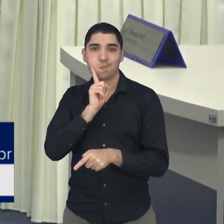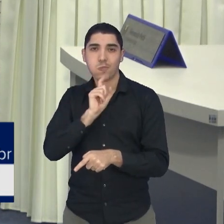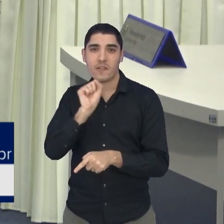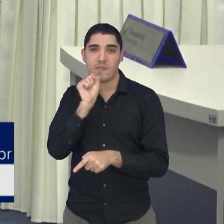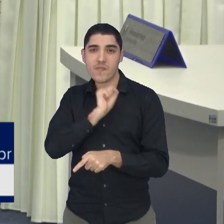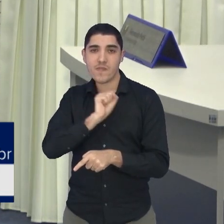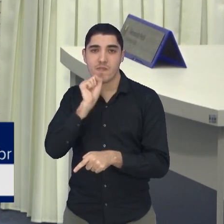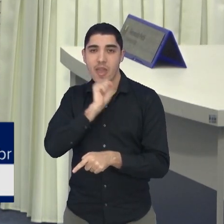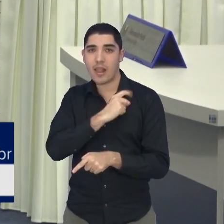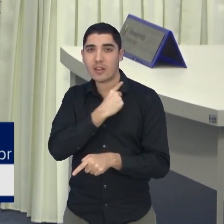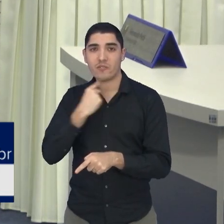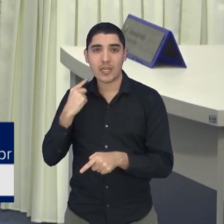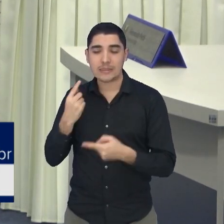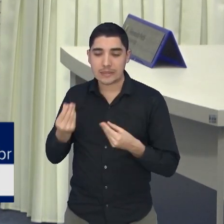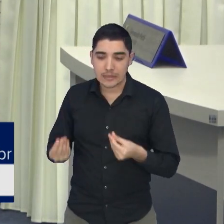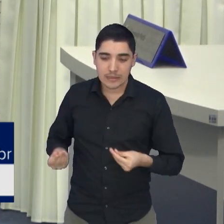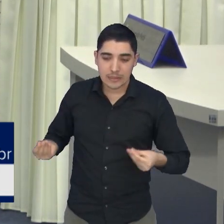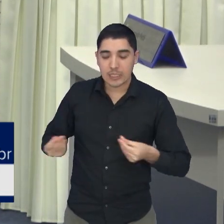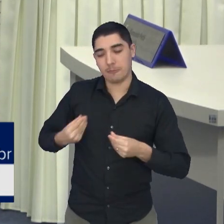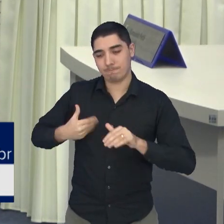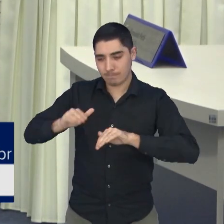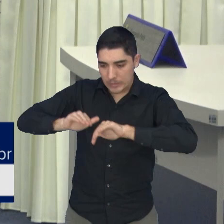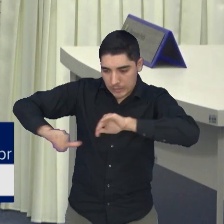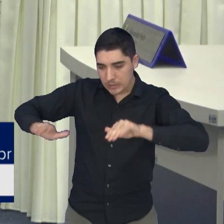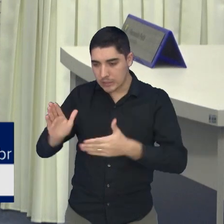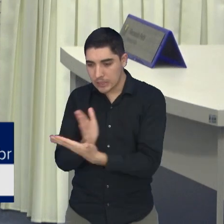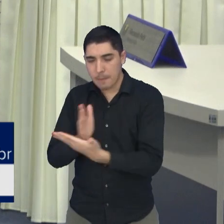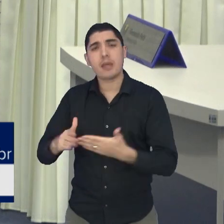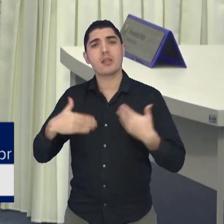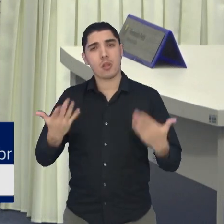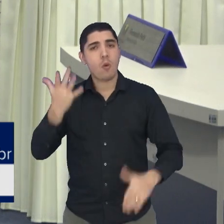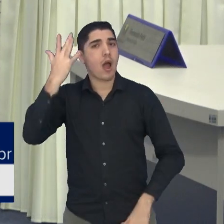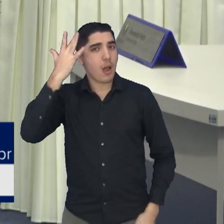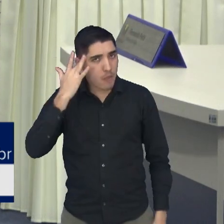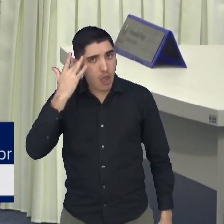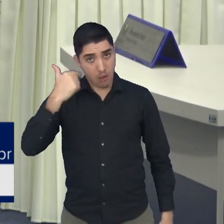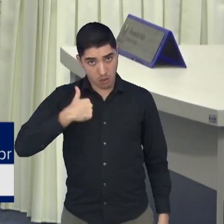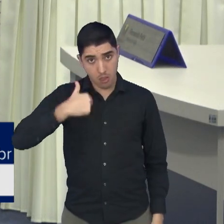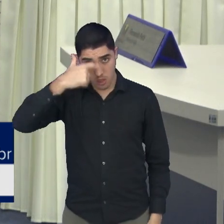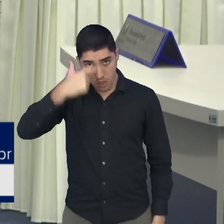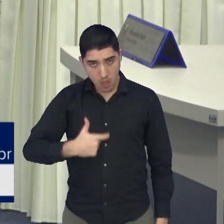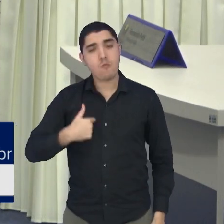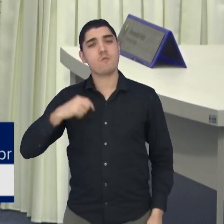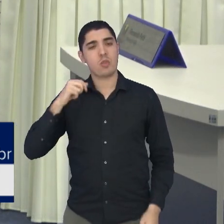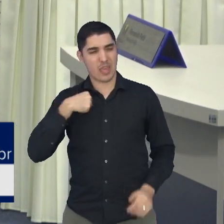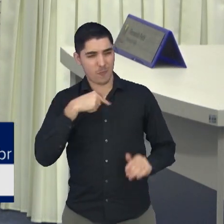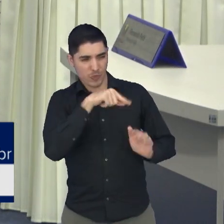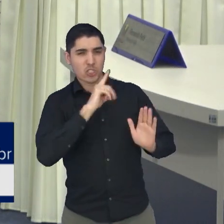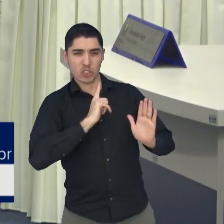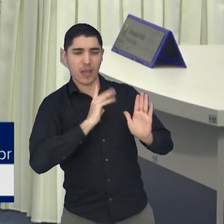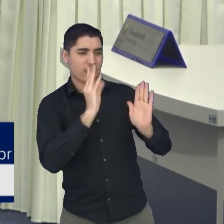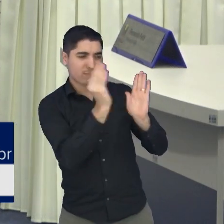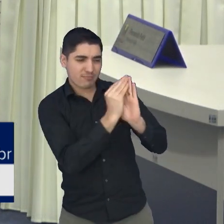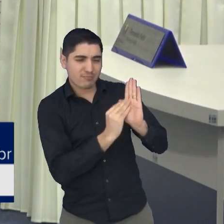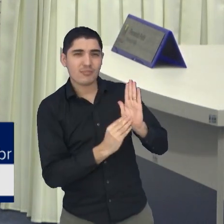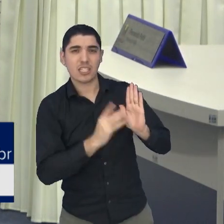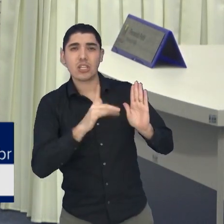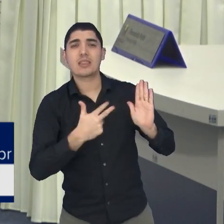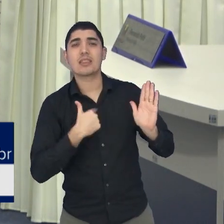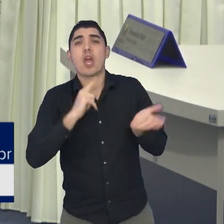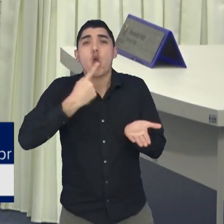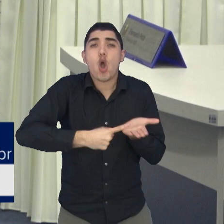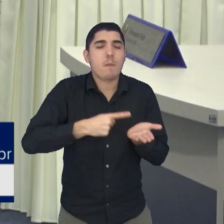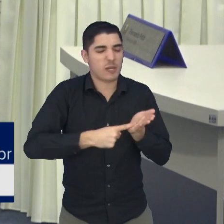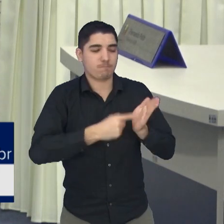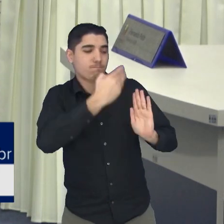vem junto. Então, gente, amanhã eu, como falei, desmarcando todas as minhas agendas para